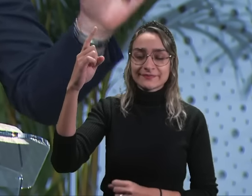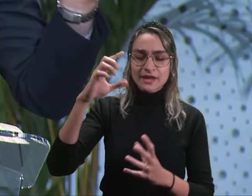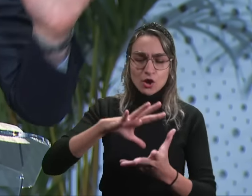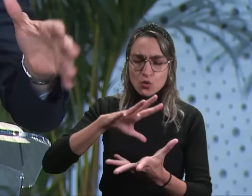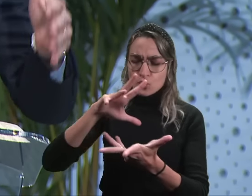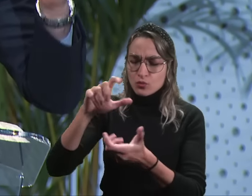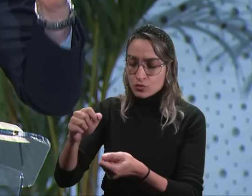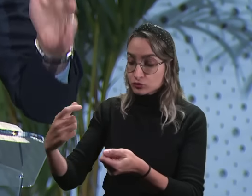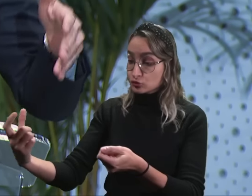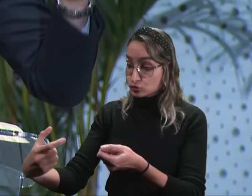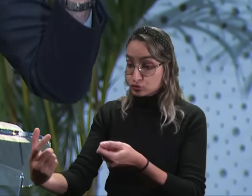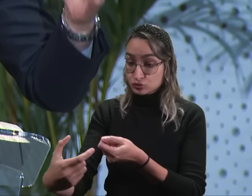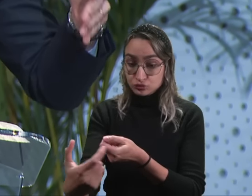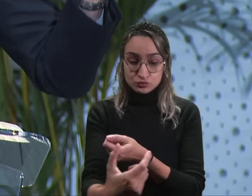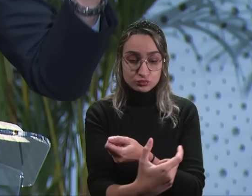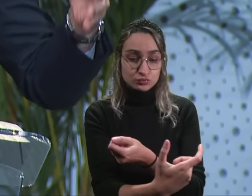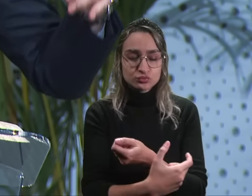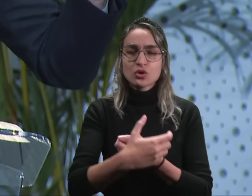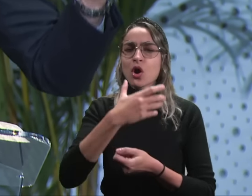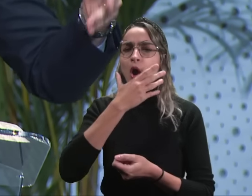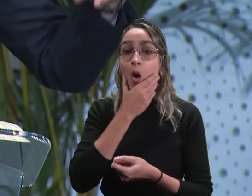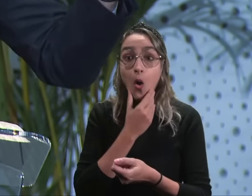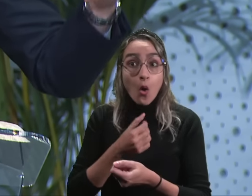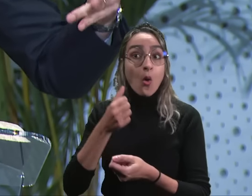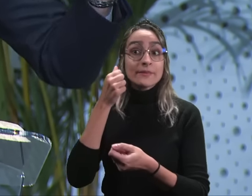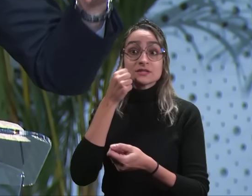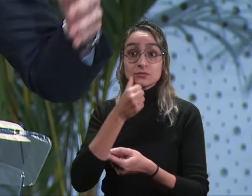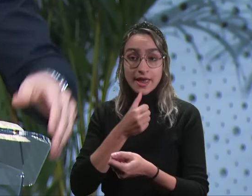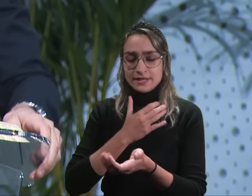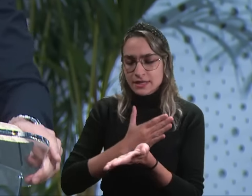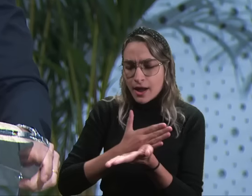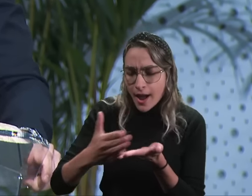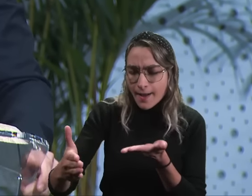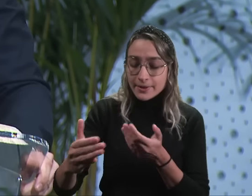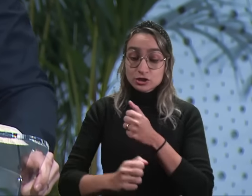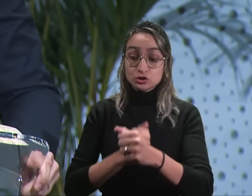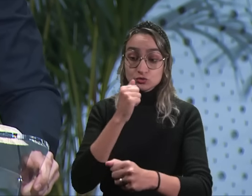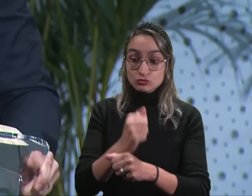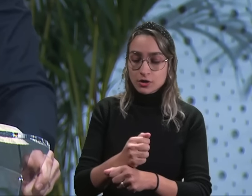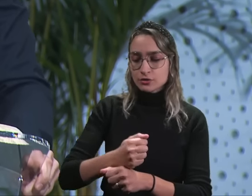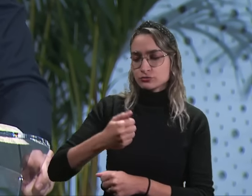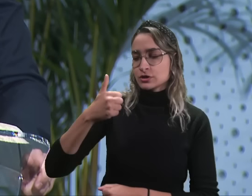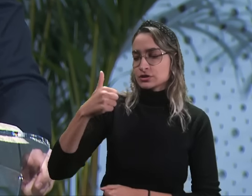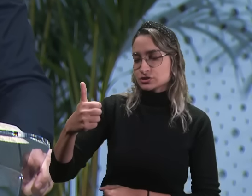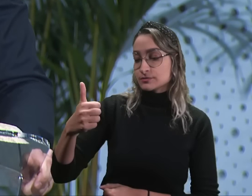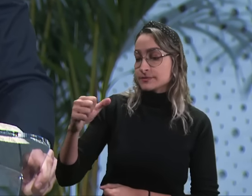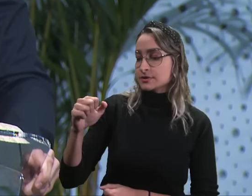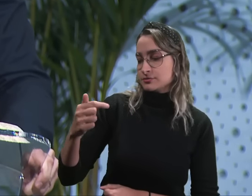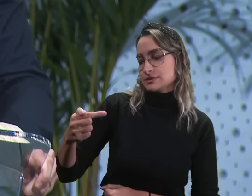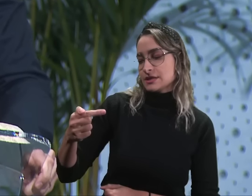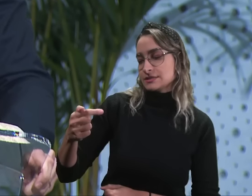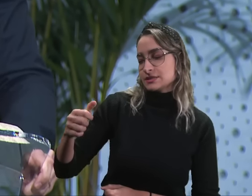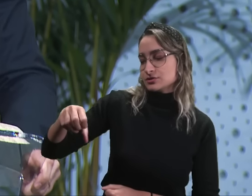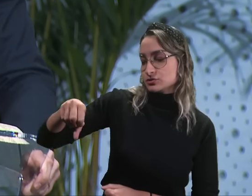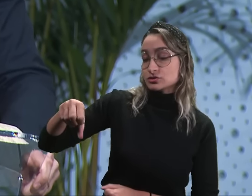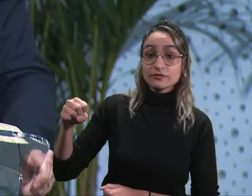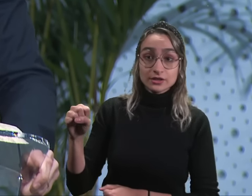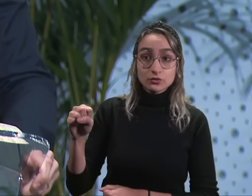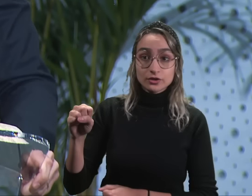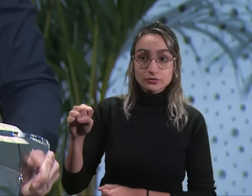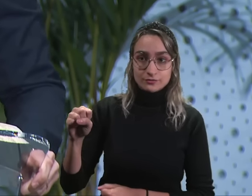e isso Eu me refiro a a partir de o 1798 ou ao redor de